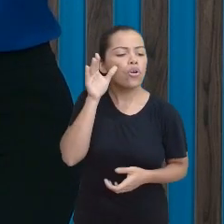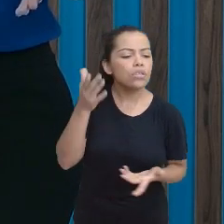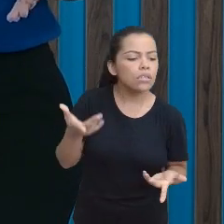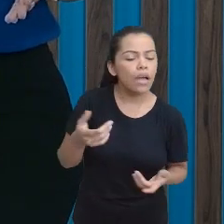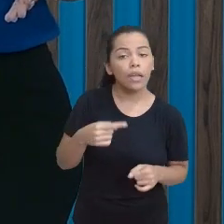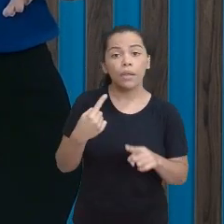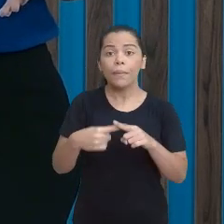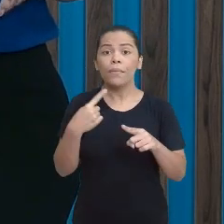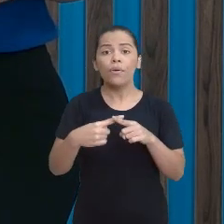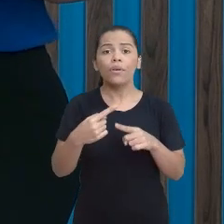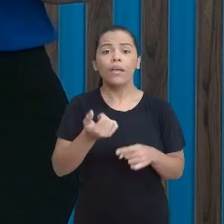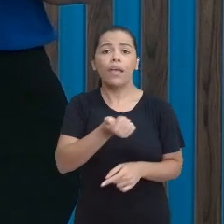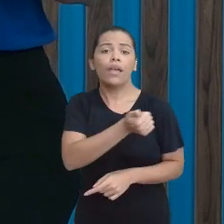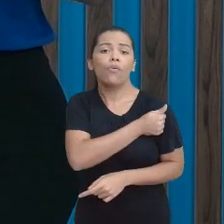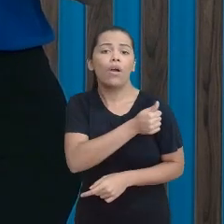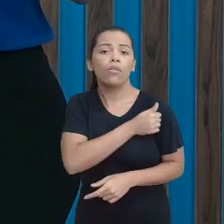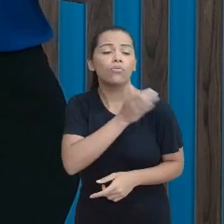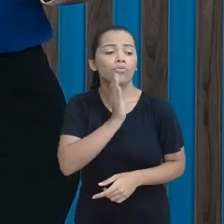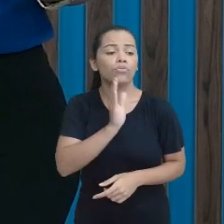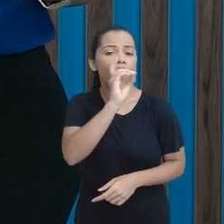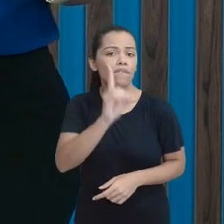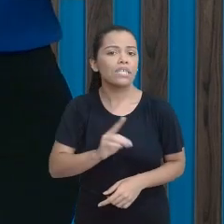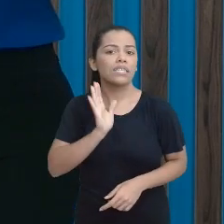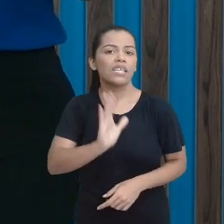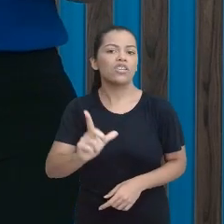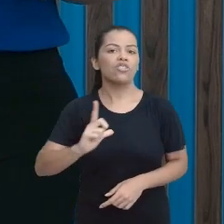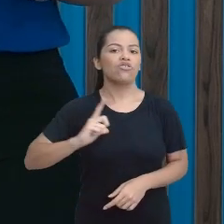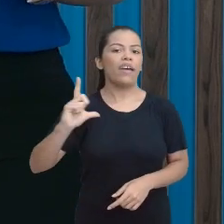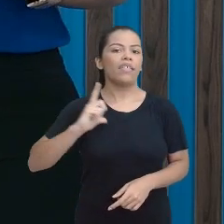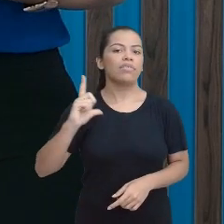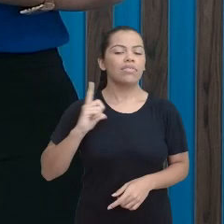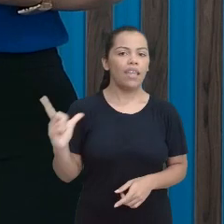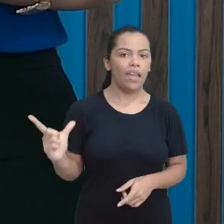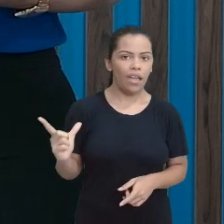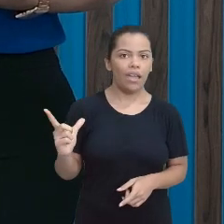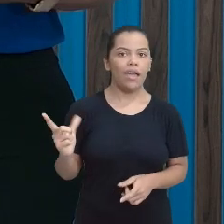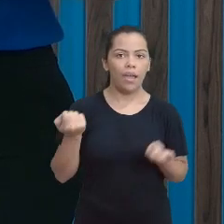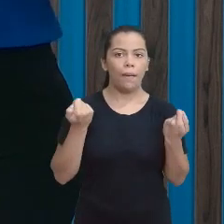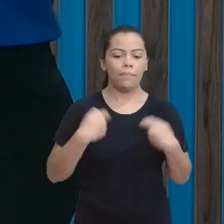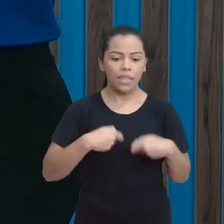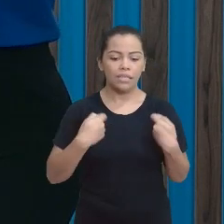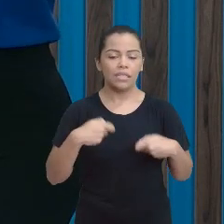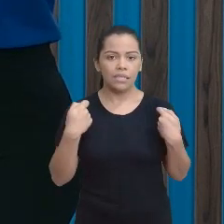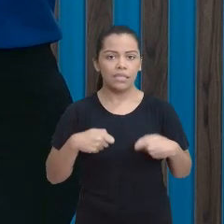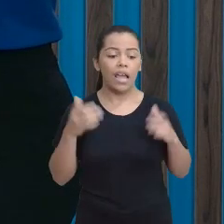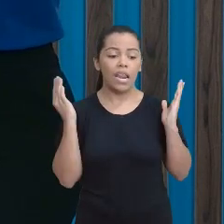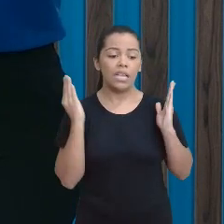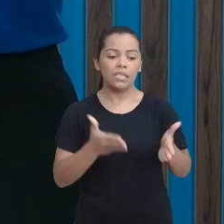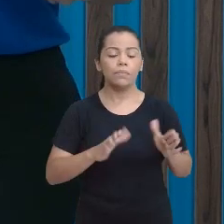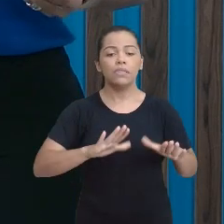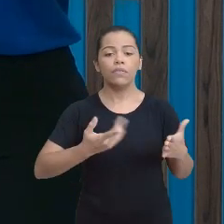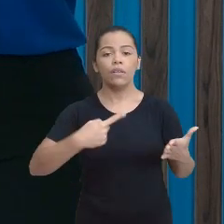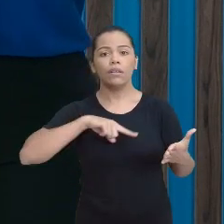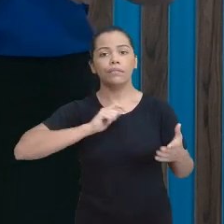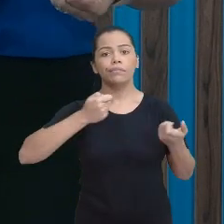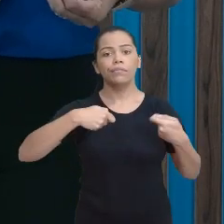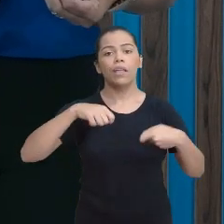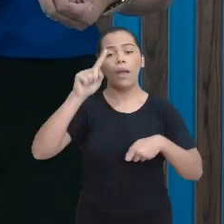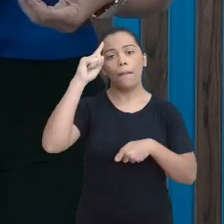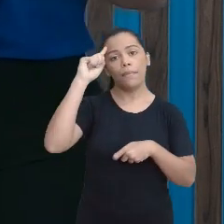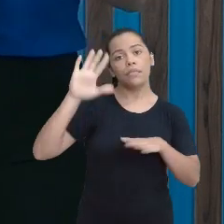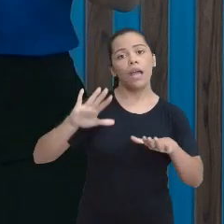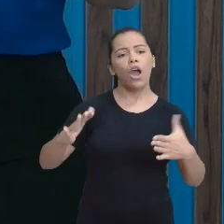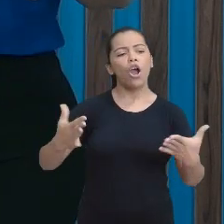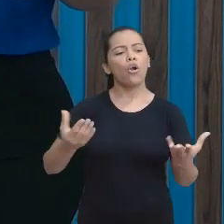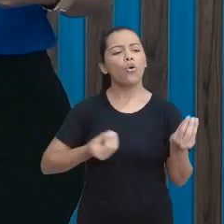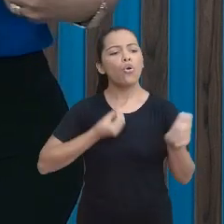muito específicas, ele já tem singularidades. E aí a gente precisa pensar em que medida essa